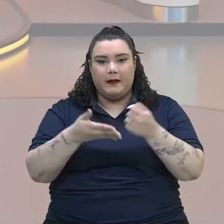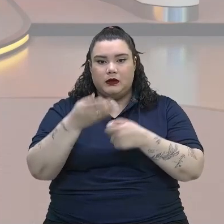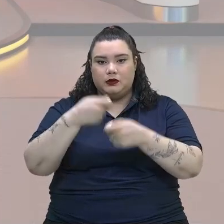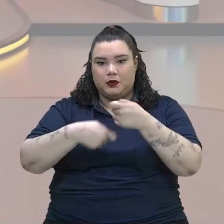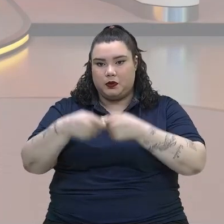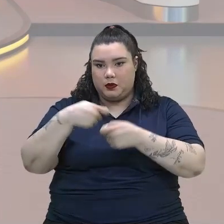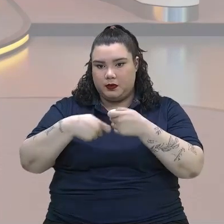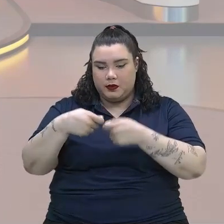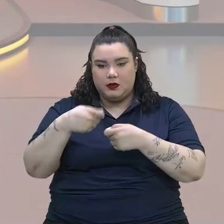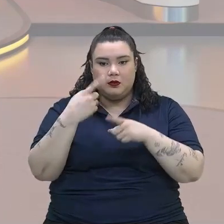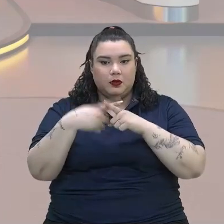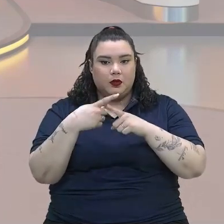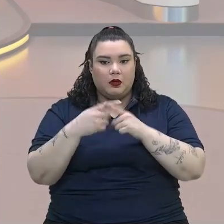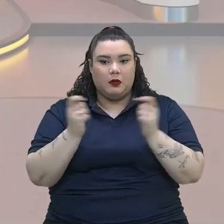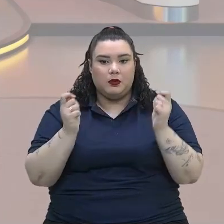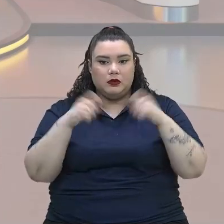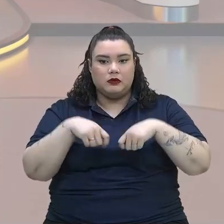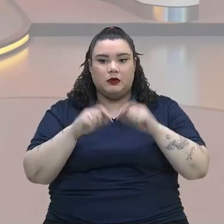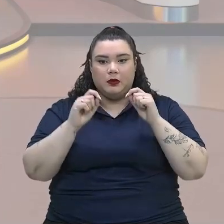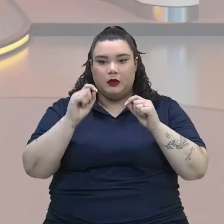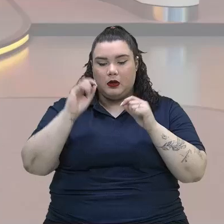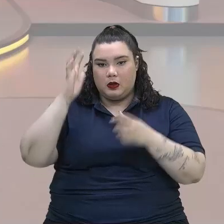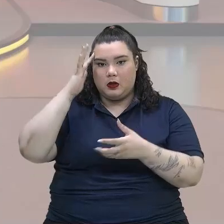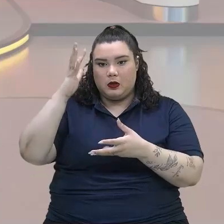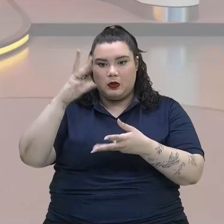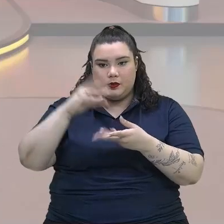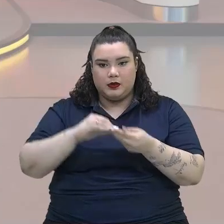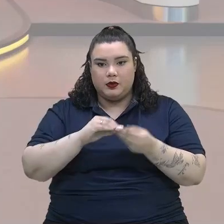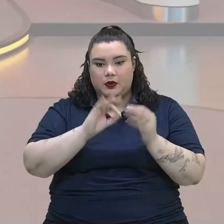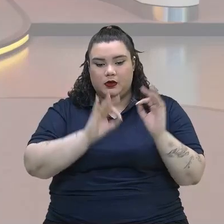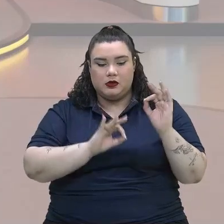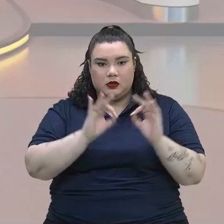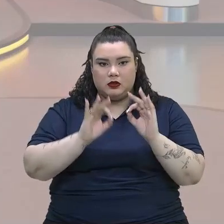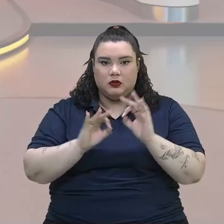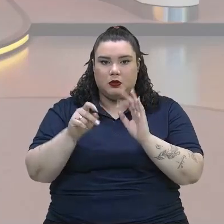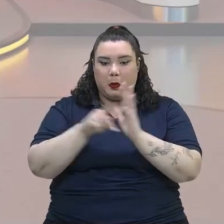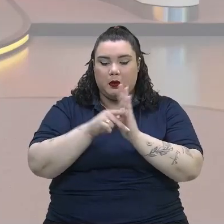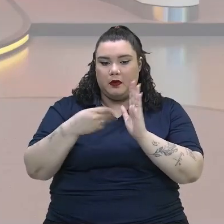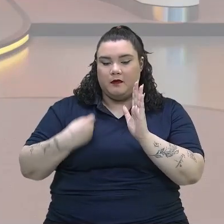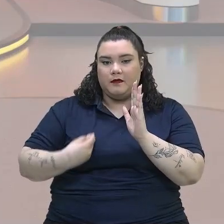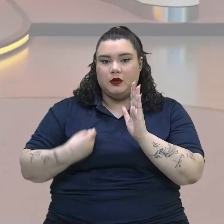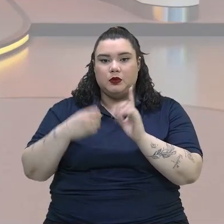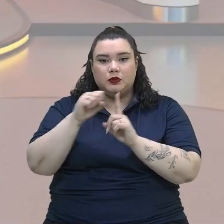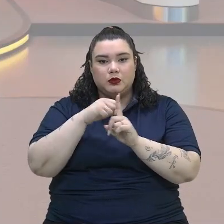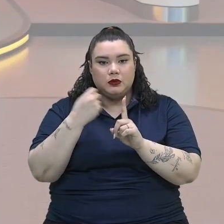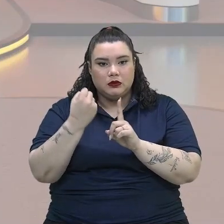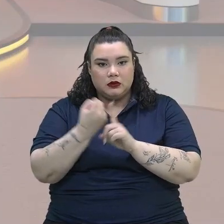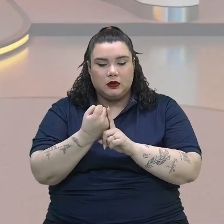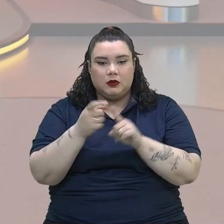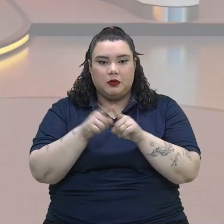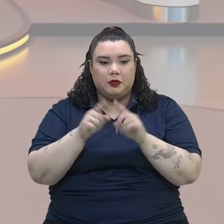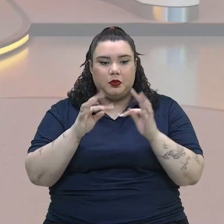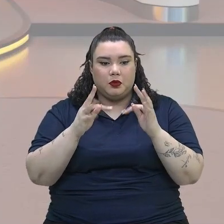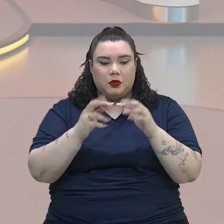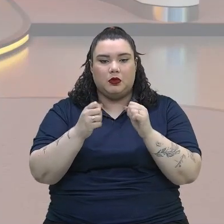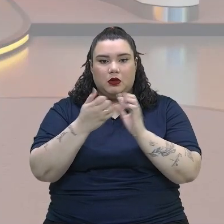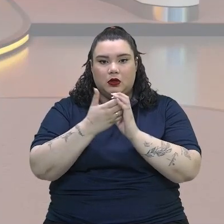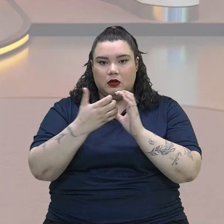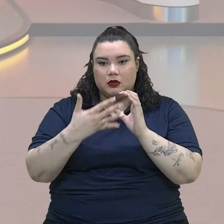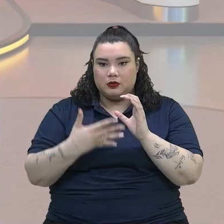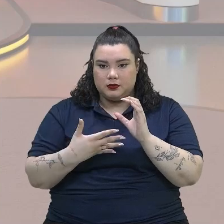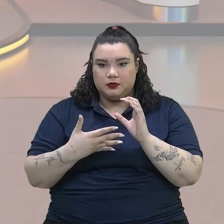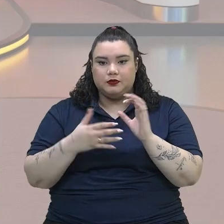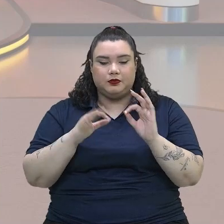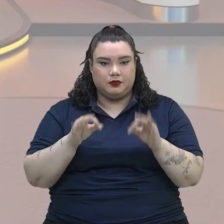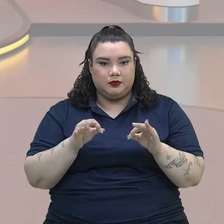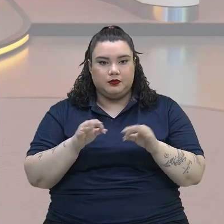economia, pois nos permite compreender a organização da vida social em todos os seus aspectos. Veja então como